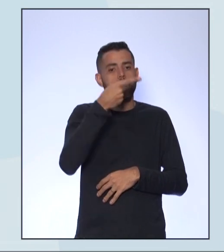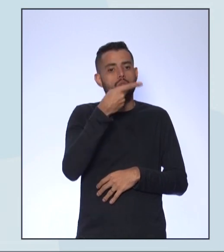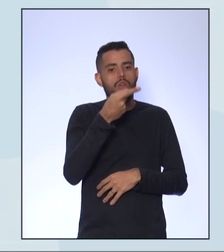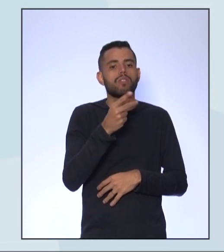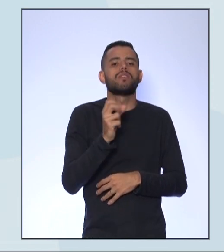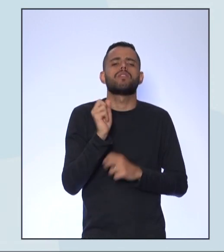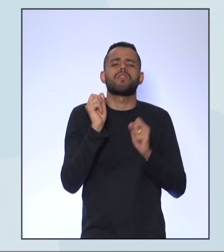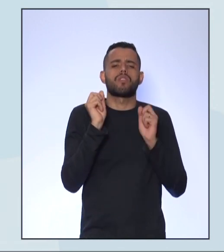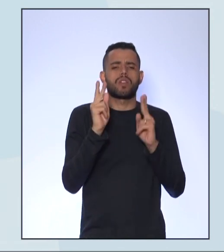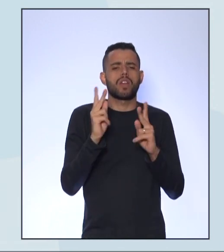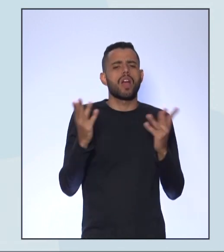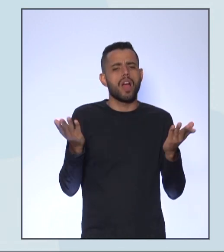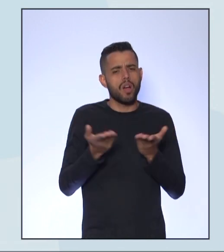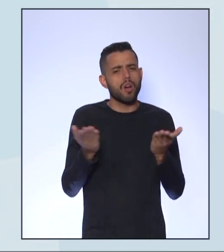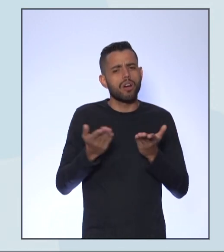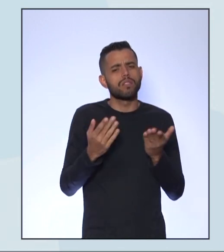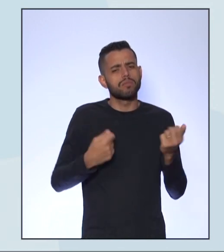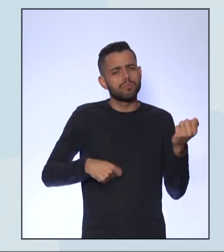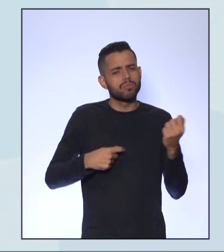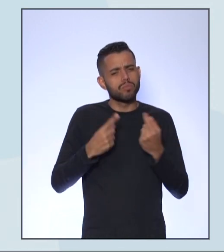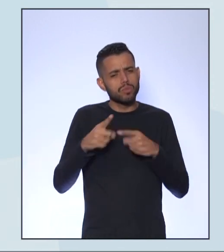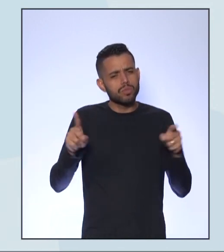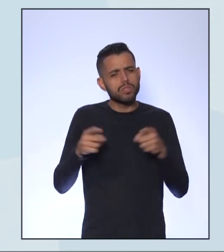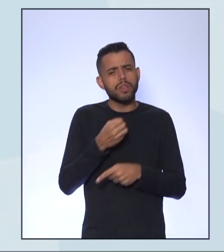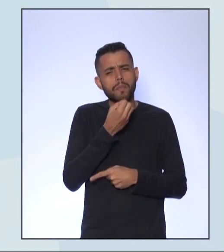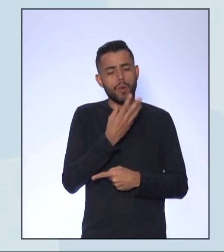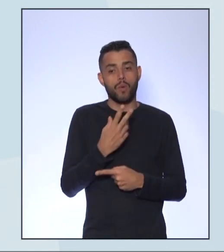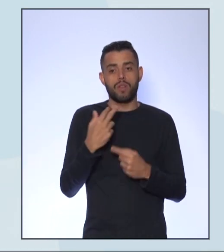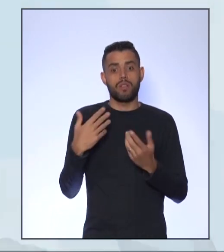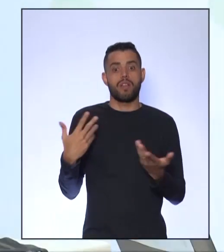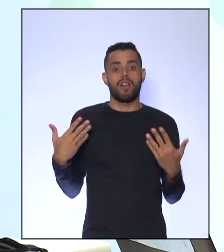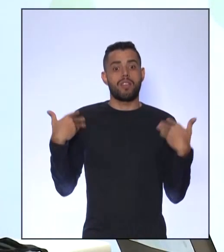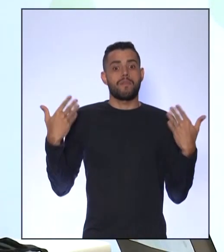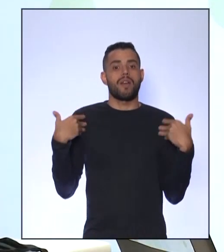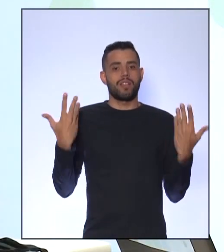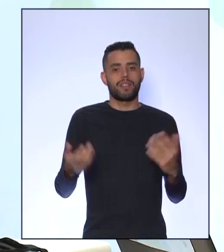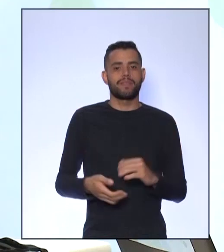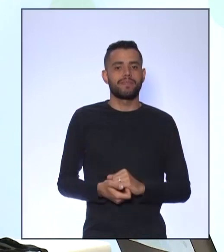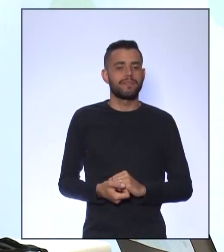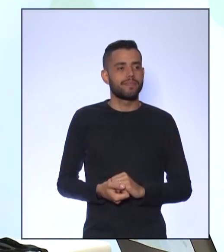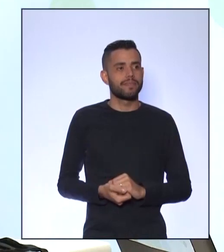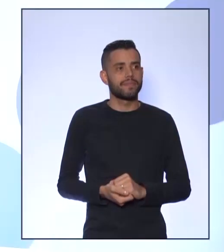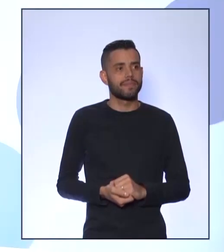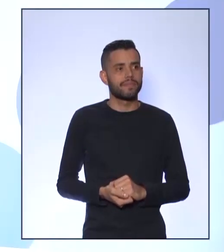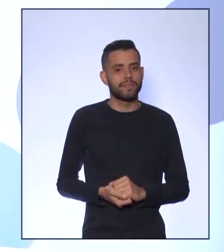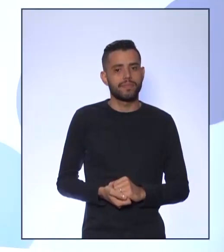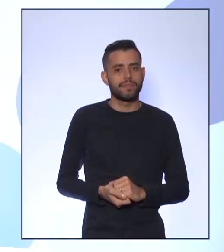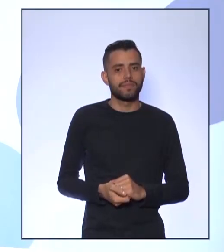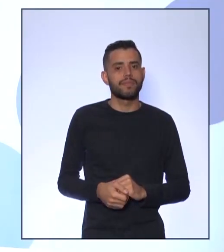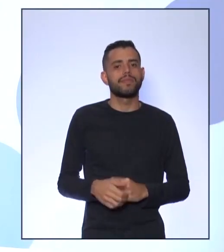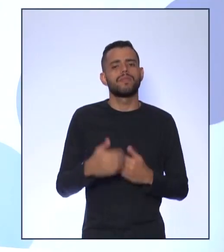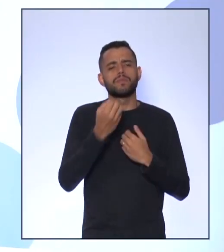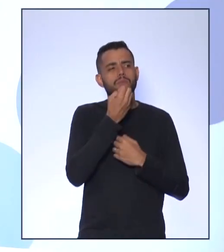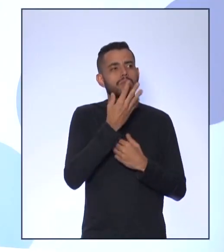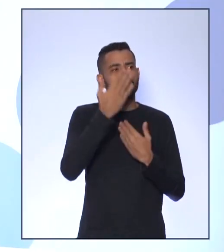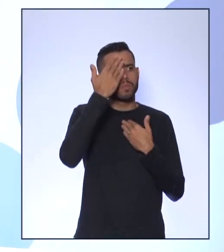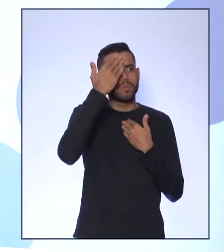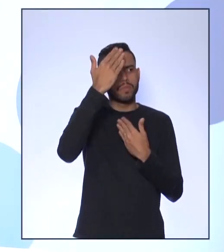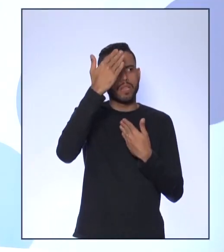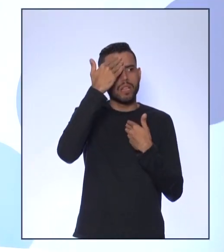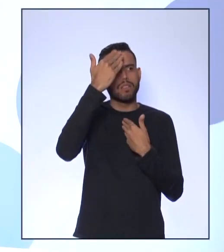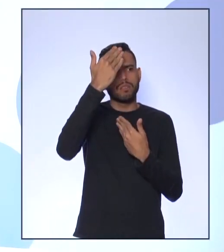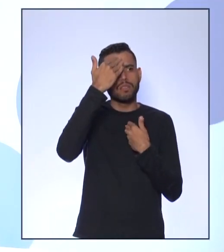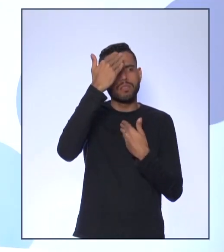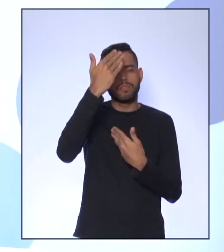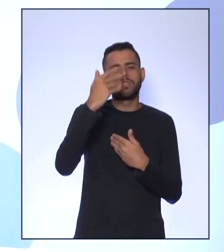tio, agora toca um trembão aí pra gente, um arrastapé." Então, foi muito bom, muito obrigado. Com essa